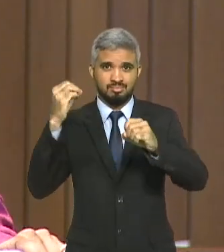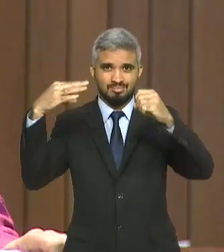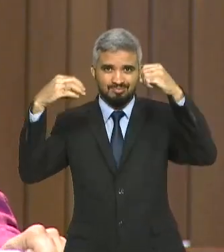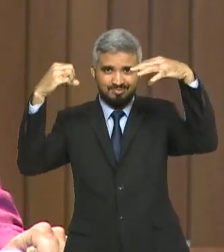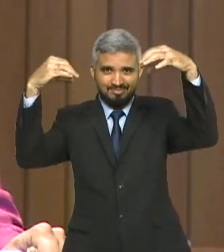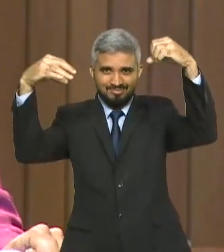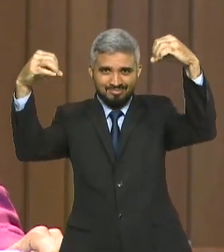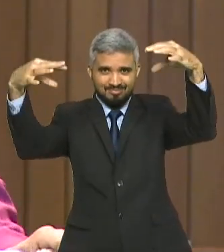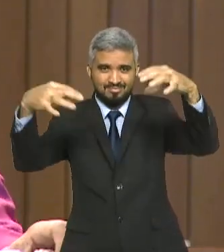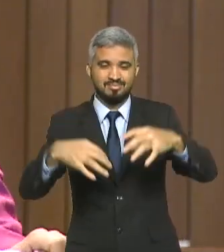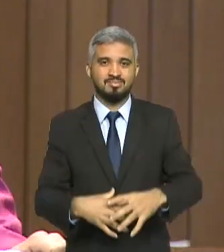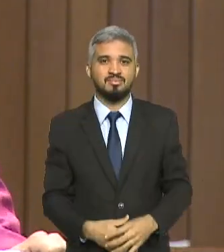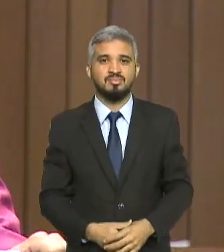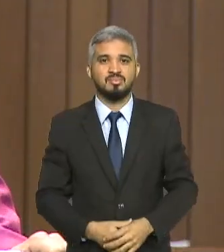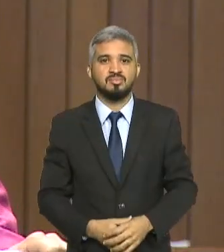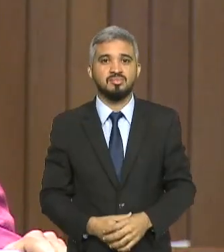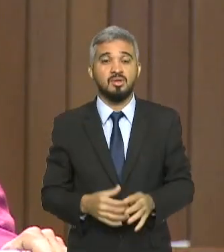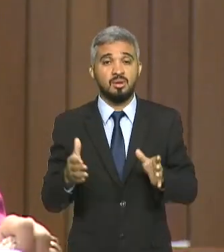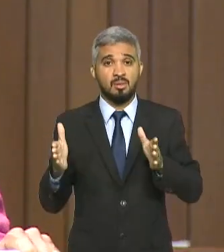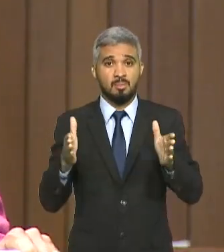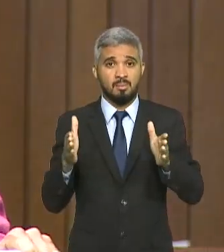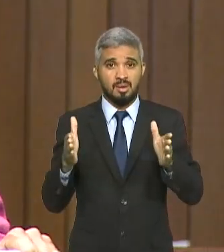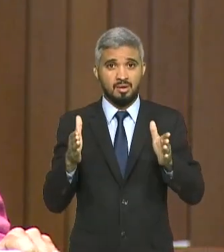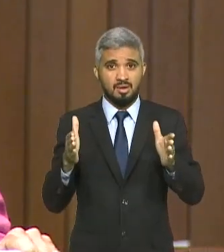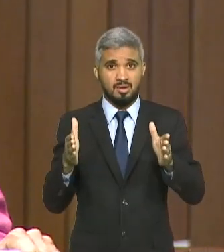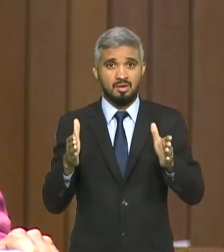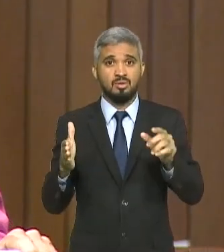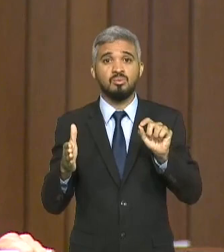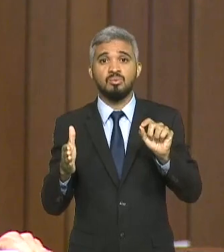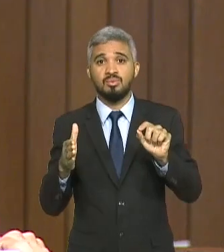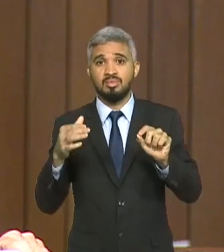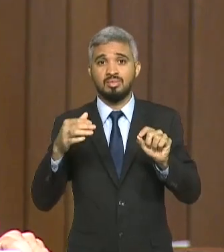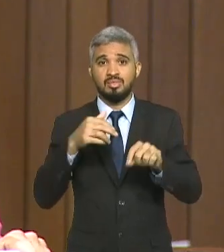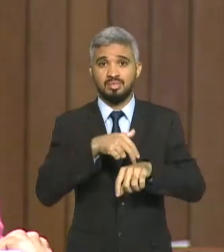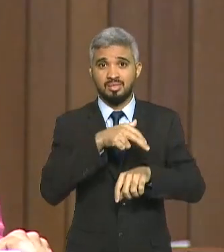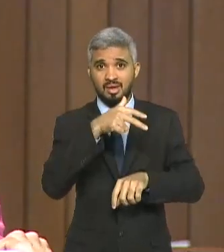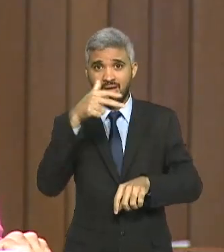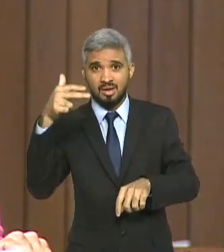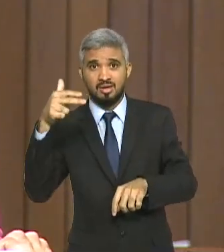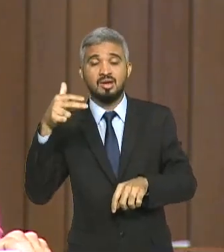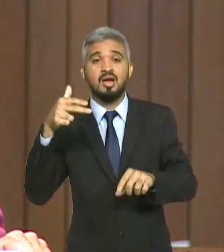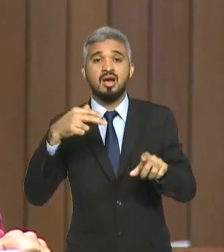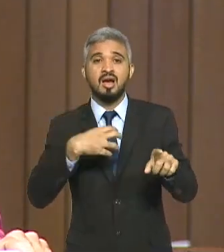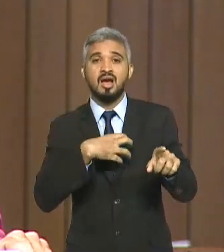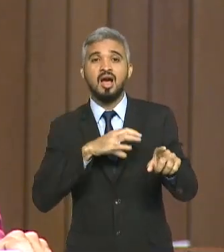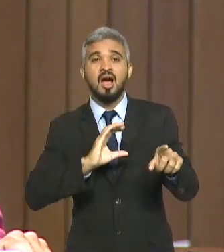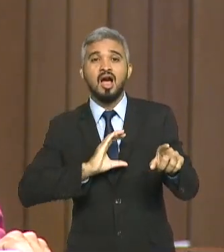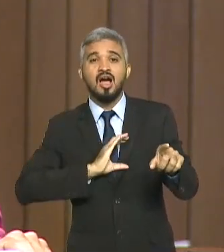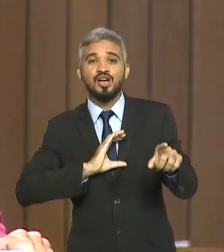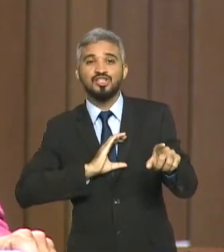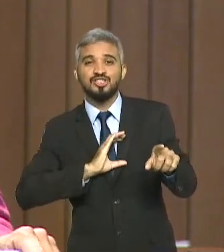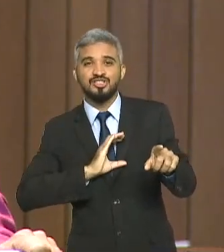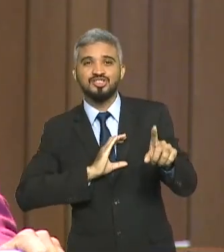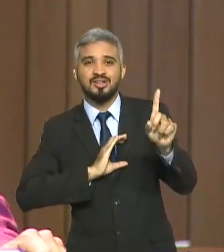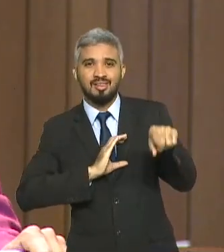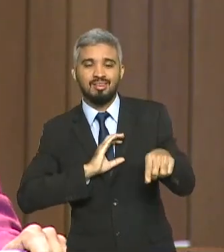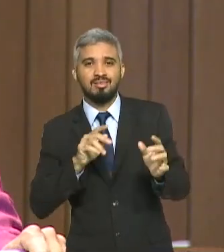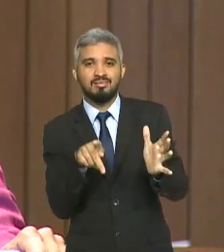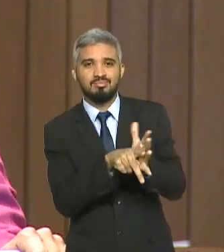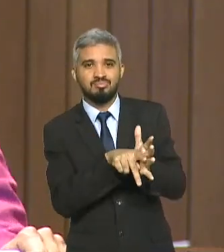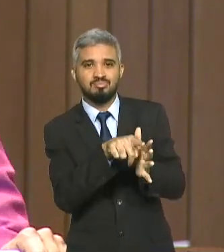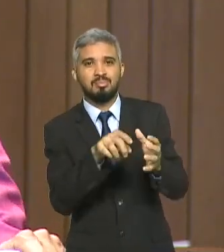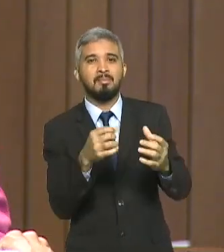era o gramado, no período natalino, o gramado do Nordeste. E com a minha ida lá, eu pude me certificar que